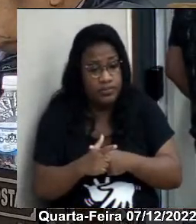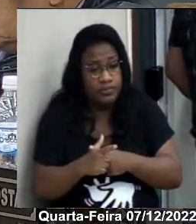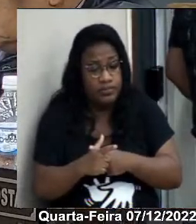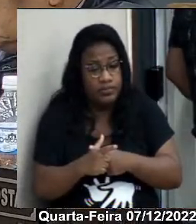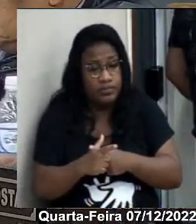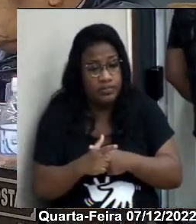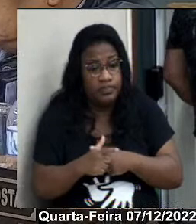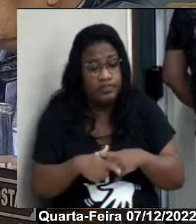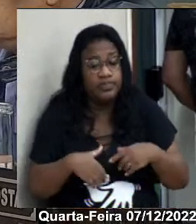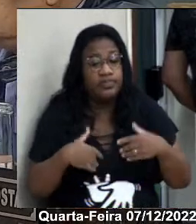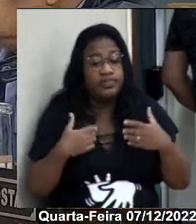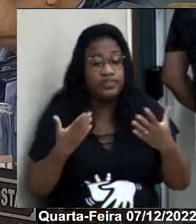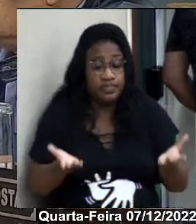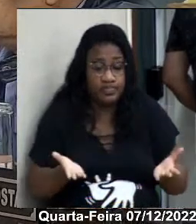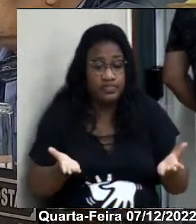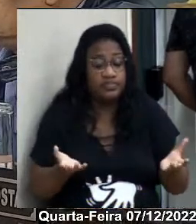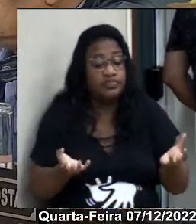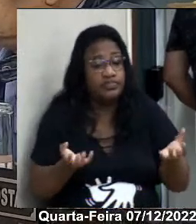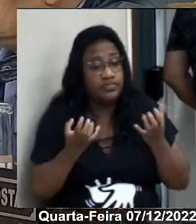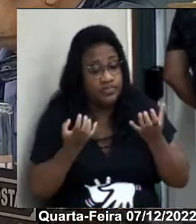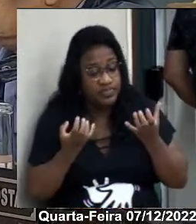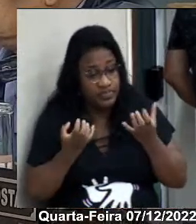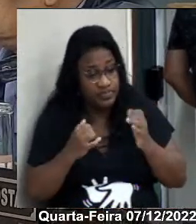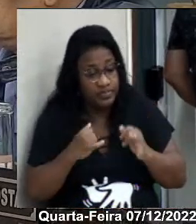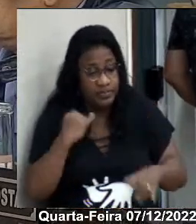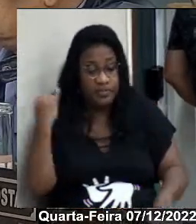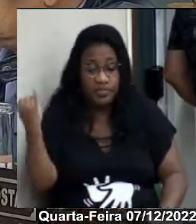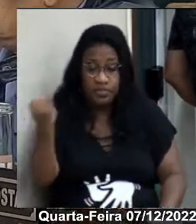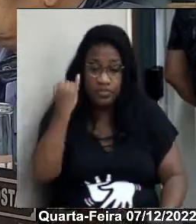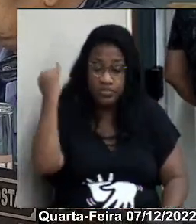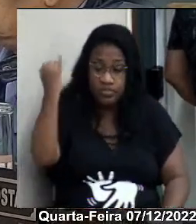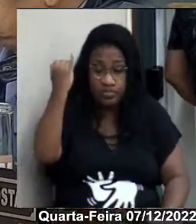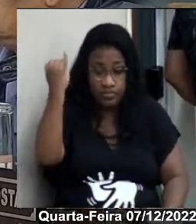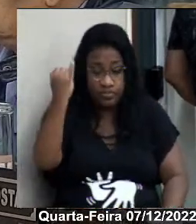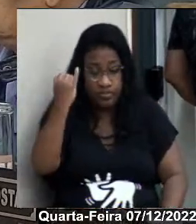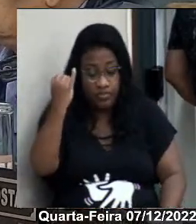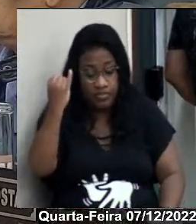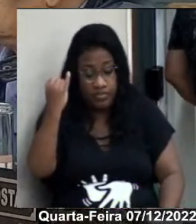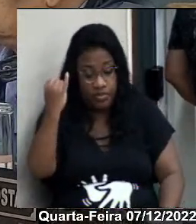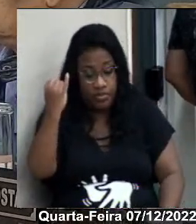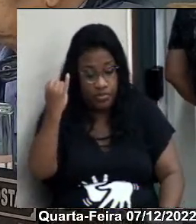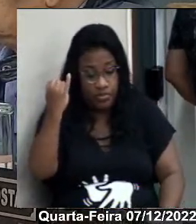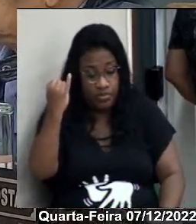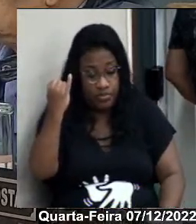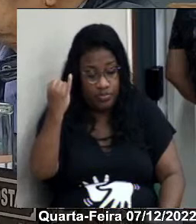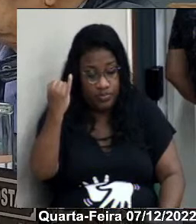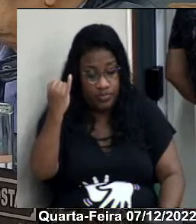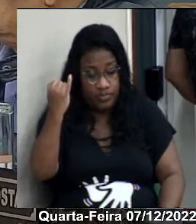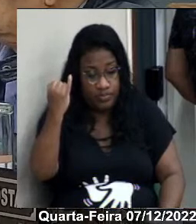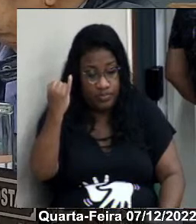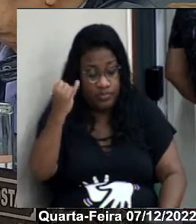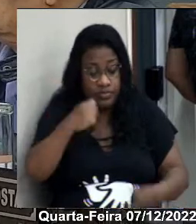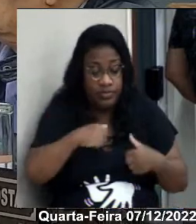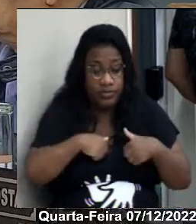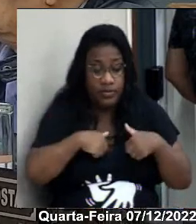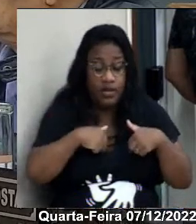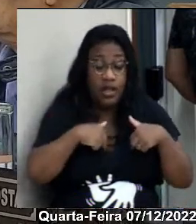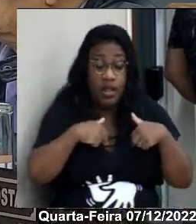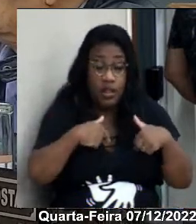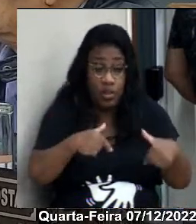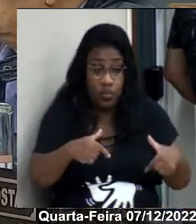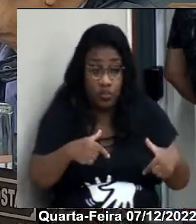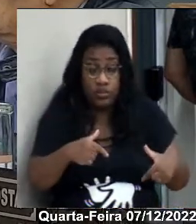Imbuprev. Então, eu queria só fazer um apontamento que é importante, quer dizer o seguinte, a luta, quando